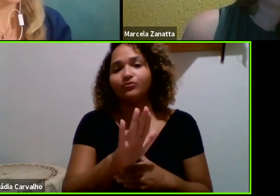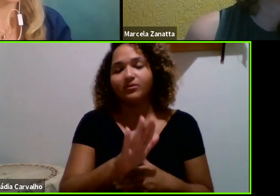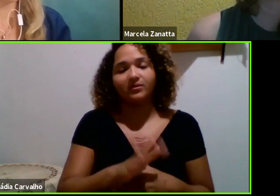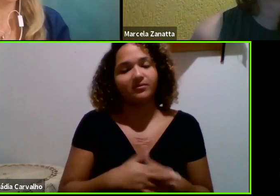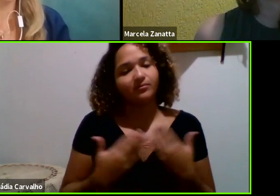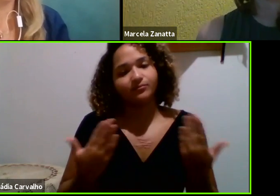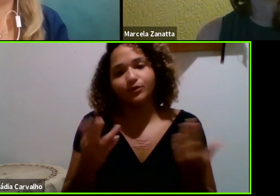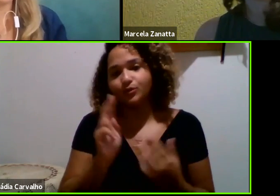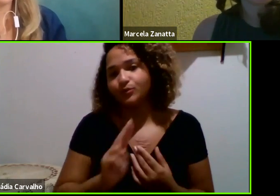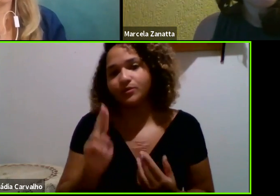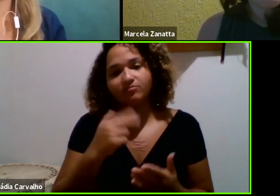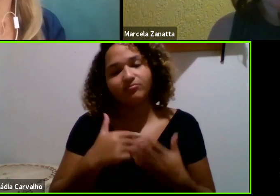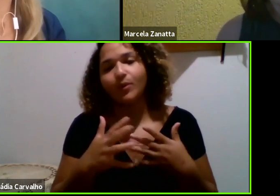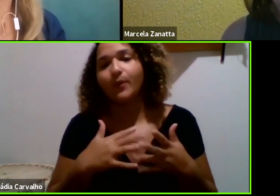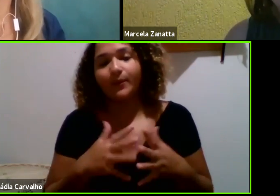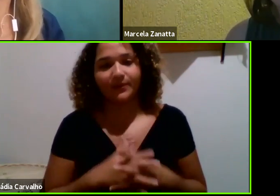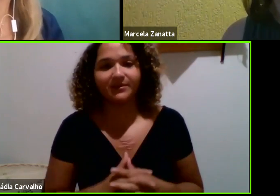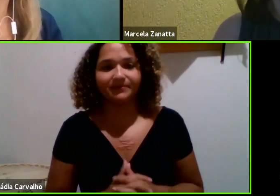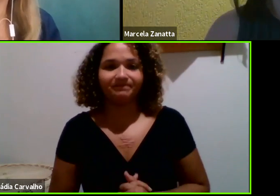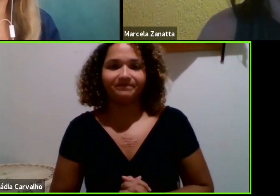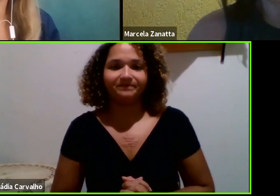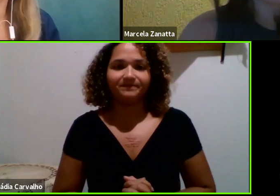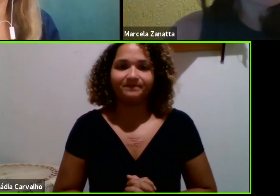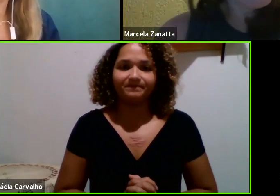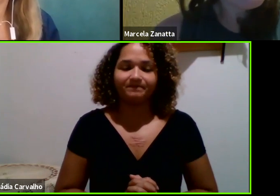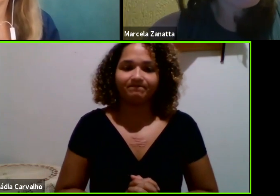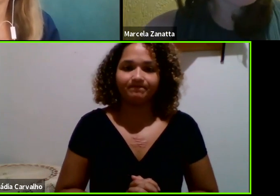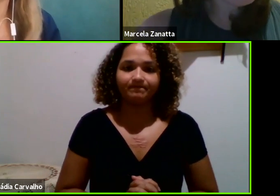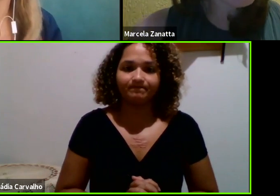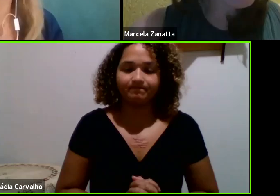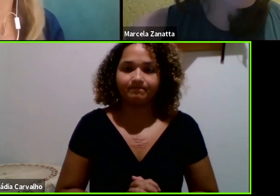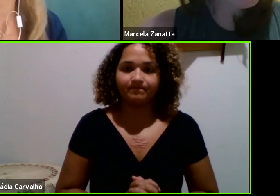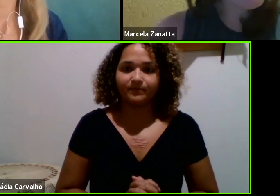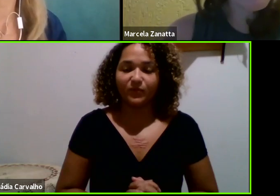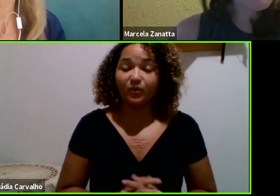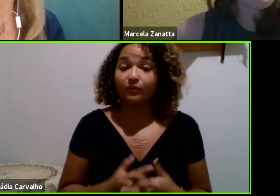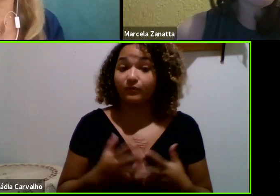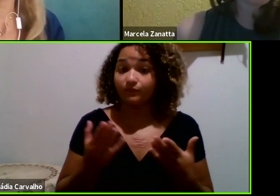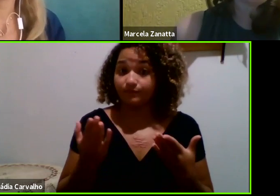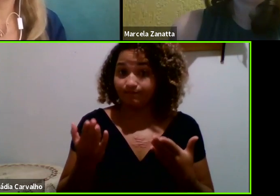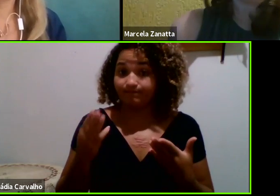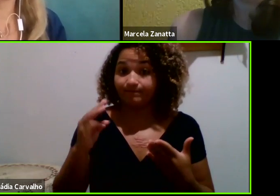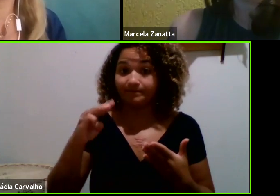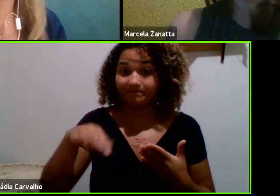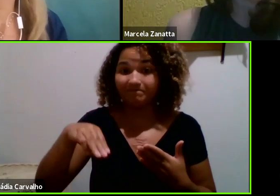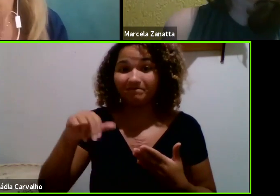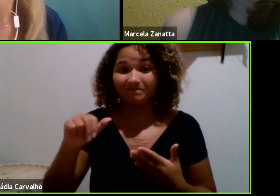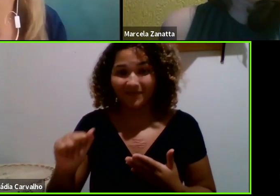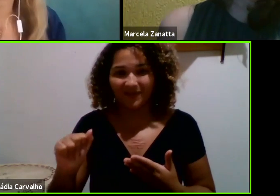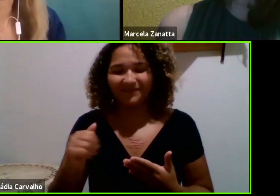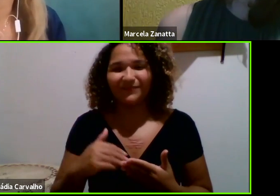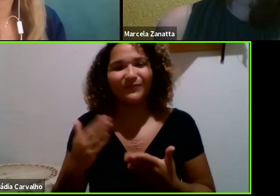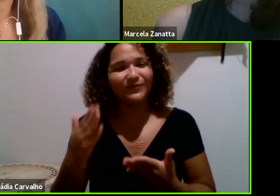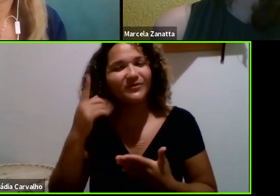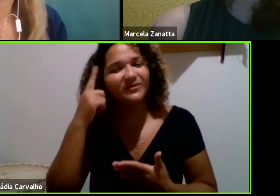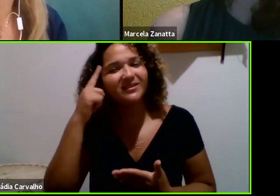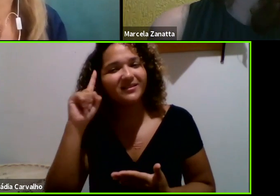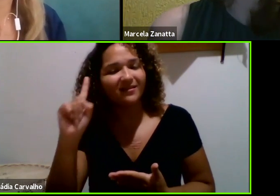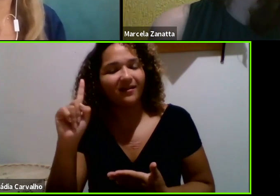com certeza. Má, você acha que a formação hoje, então, as instituições que, assim como